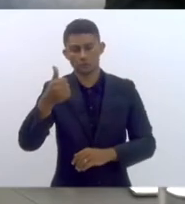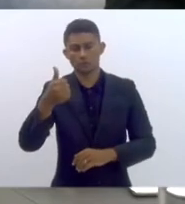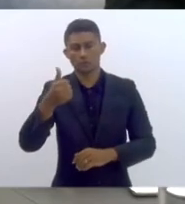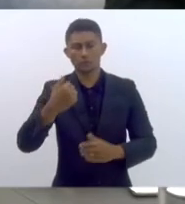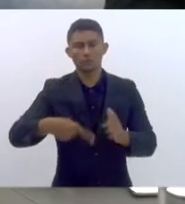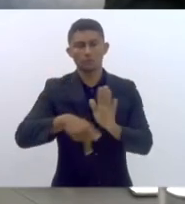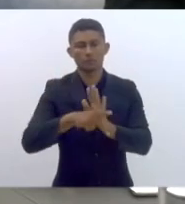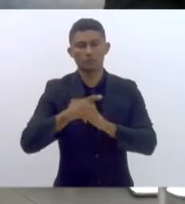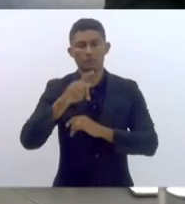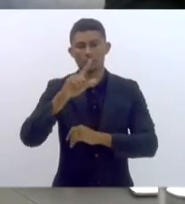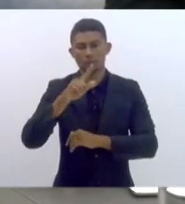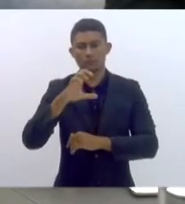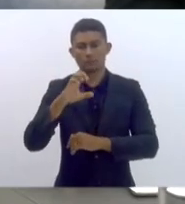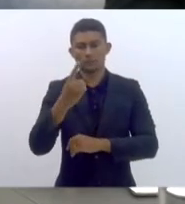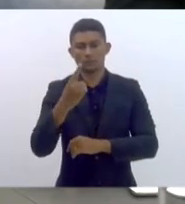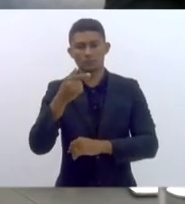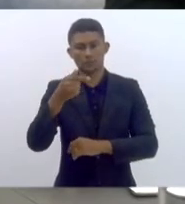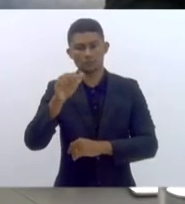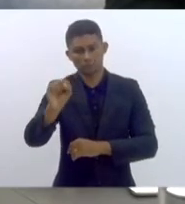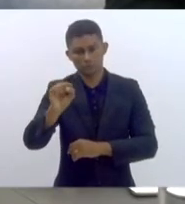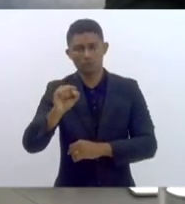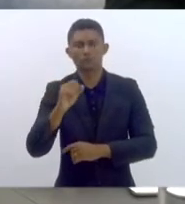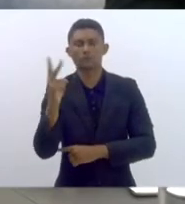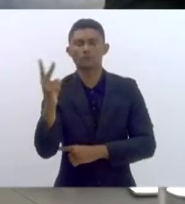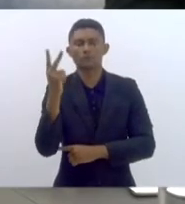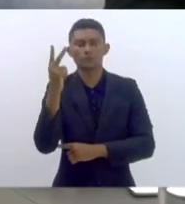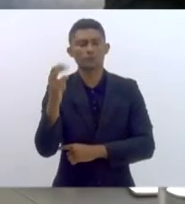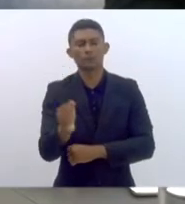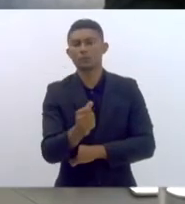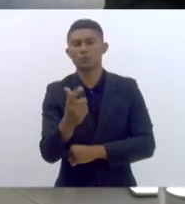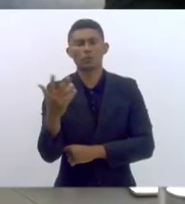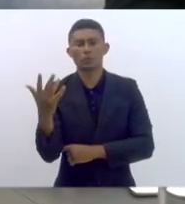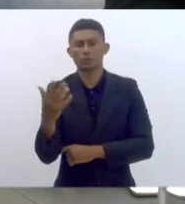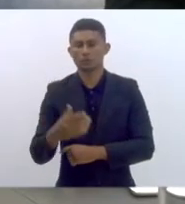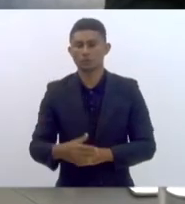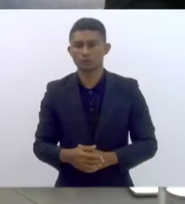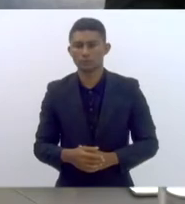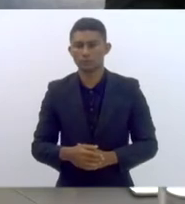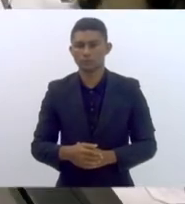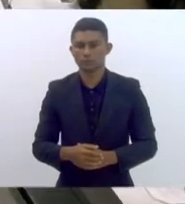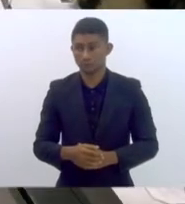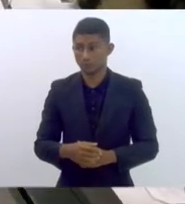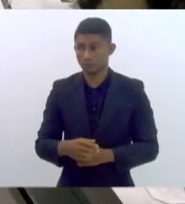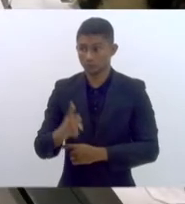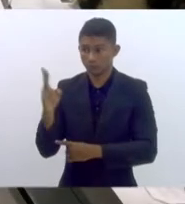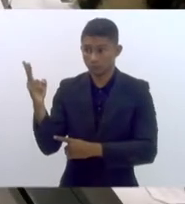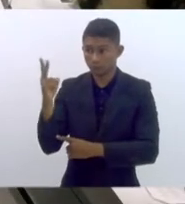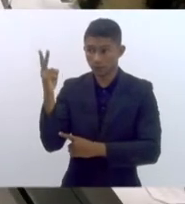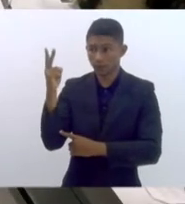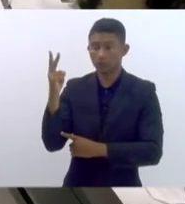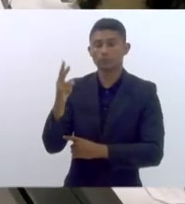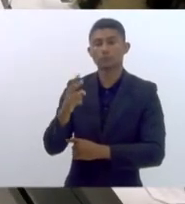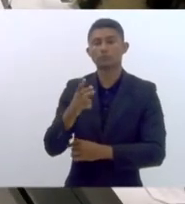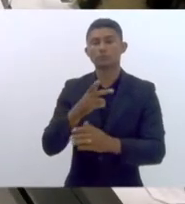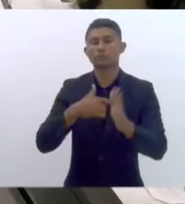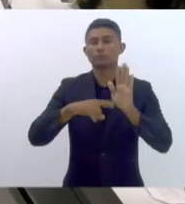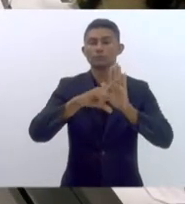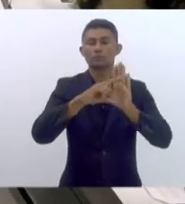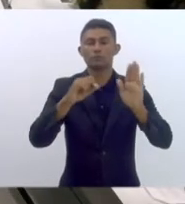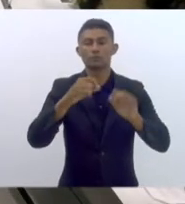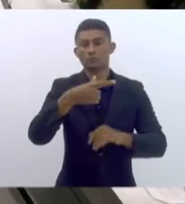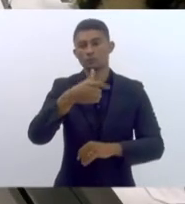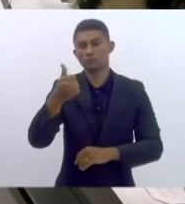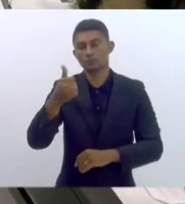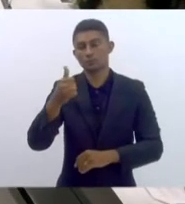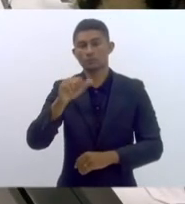LC 178. Quais são esses valores? Saldo originários do artigo 21... Da